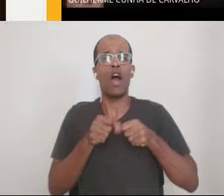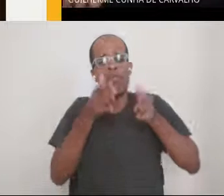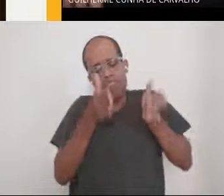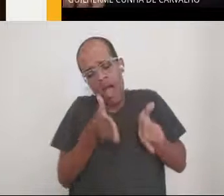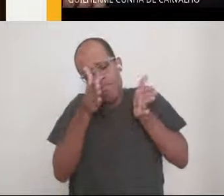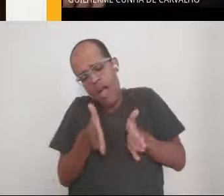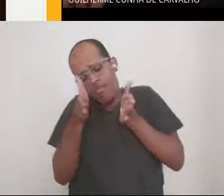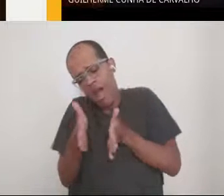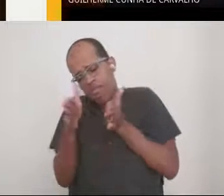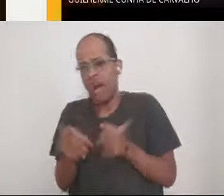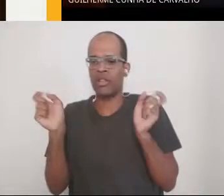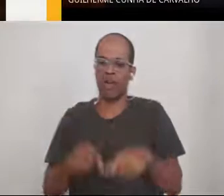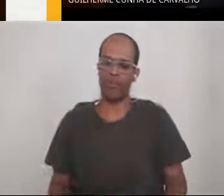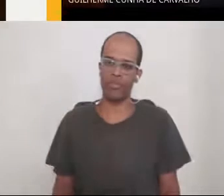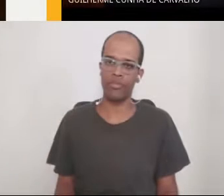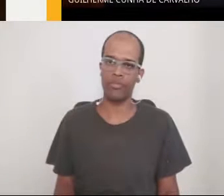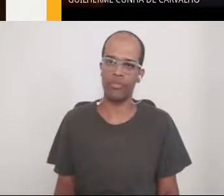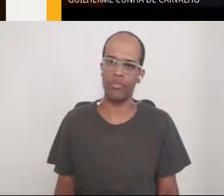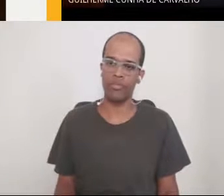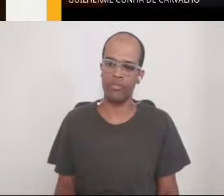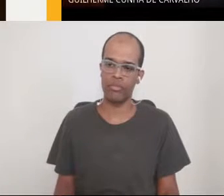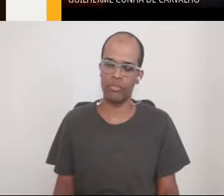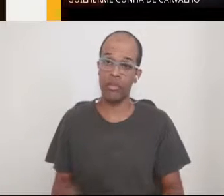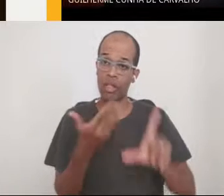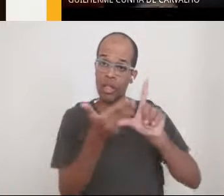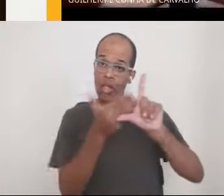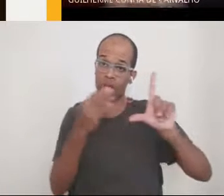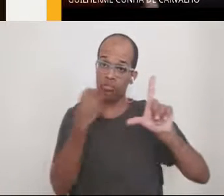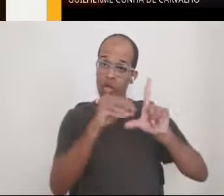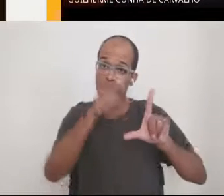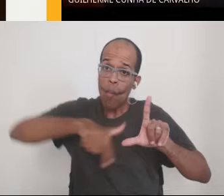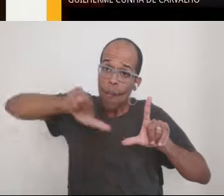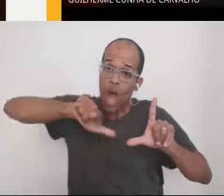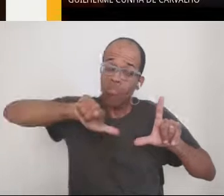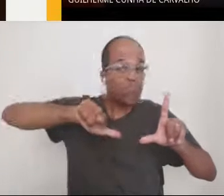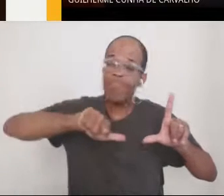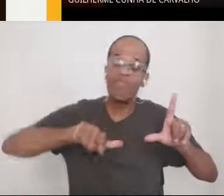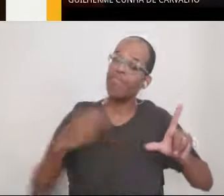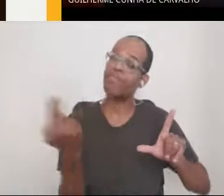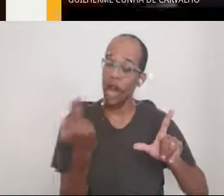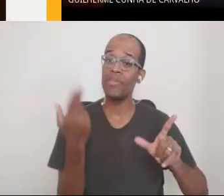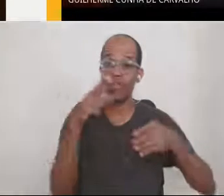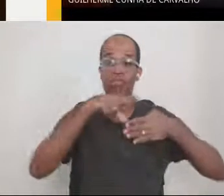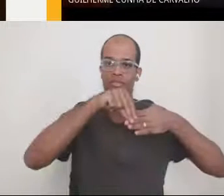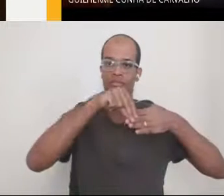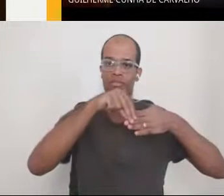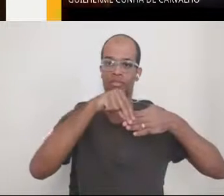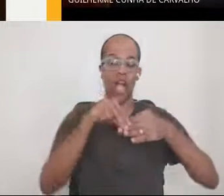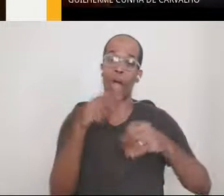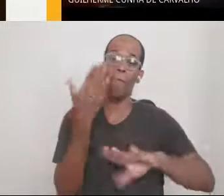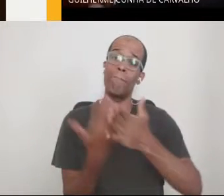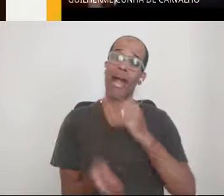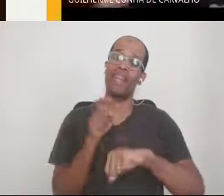organizar com certeza. E não adianta entregar em branco, porque o professor vai corrigir, como a própria Larissa falou, faz todo mundo perder